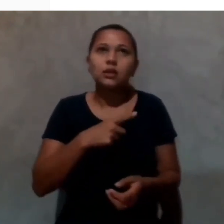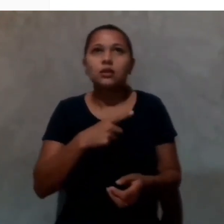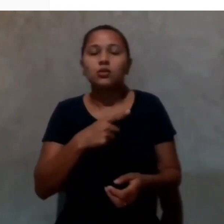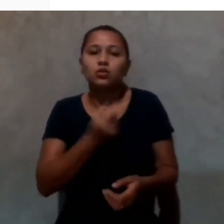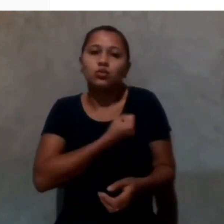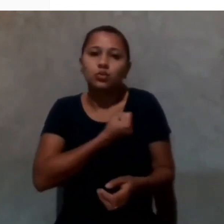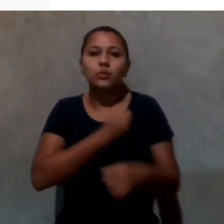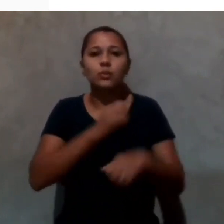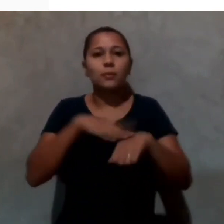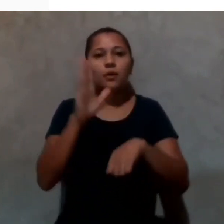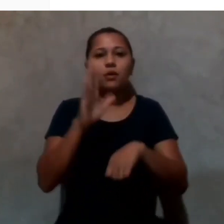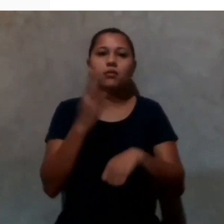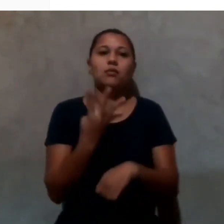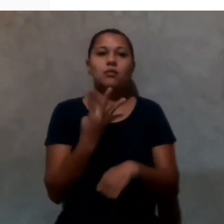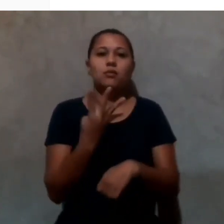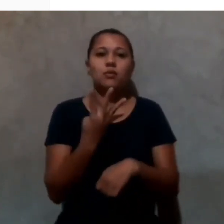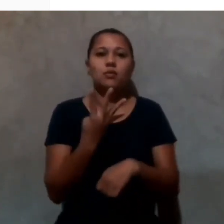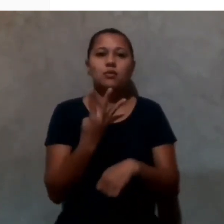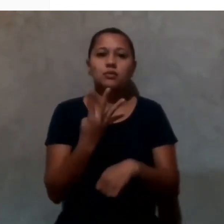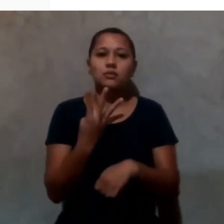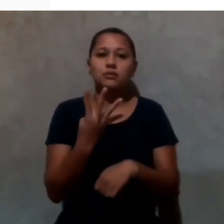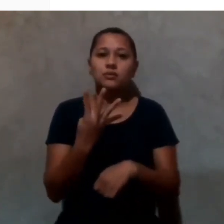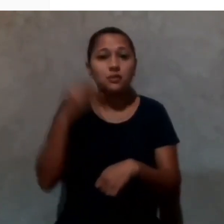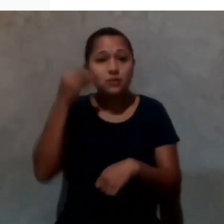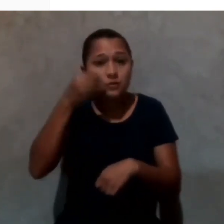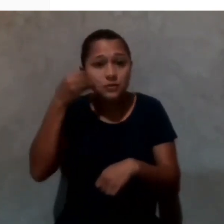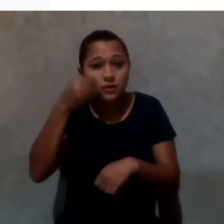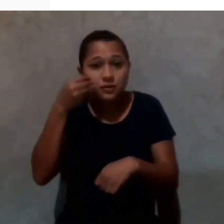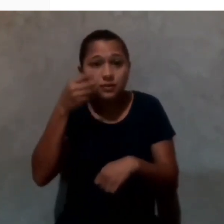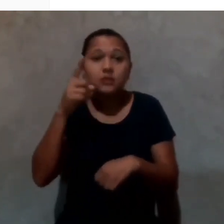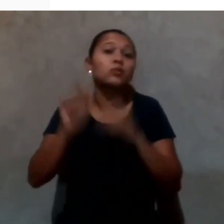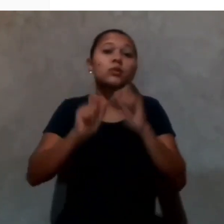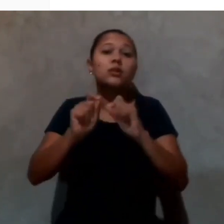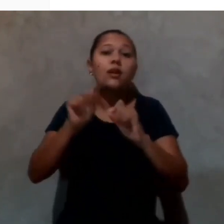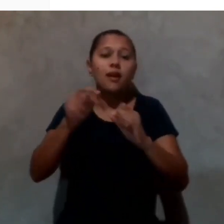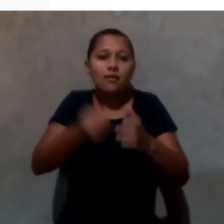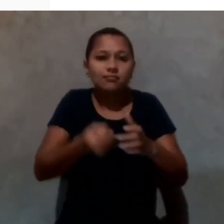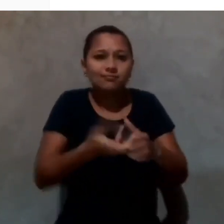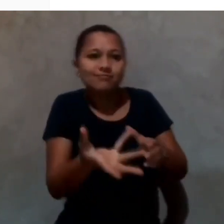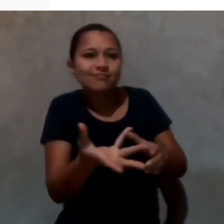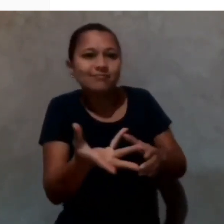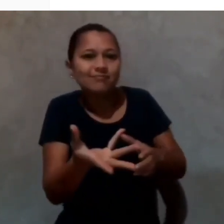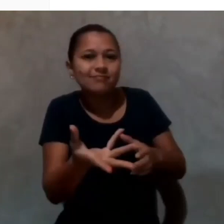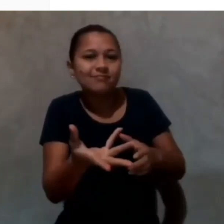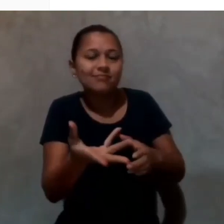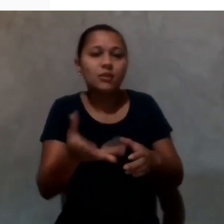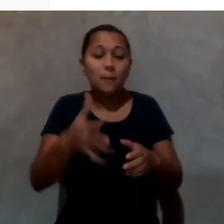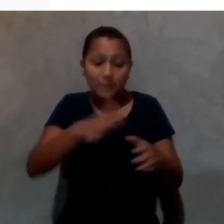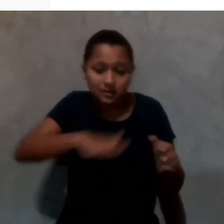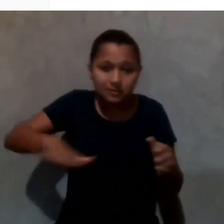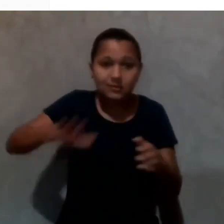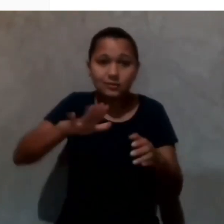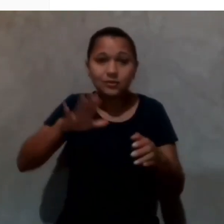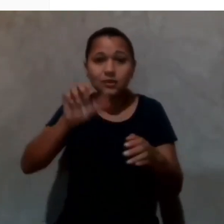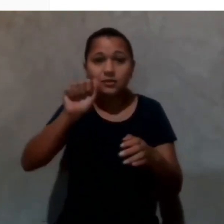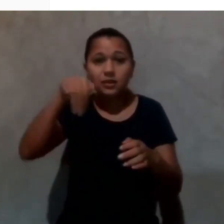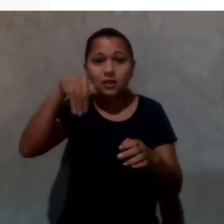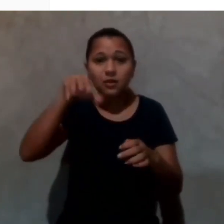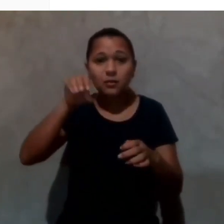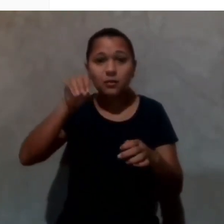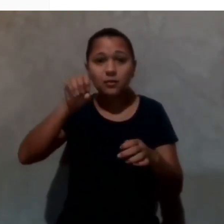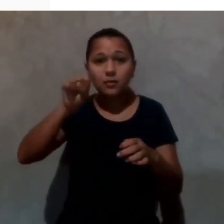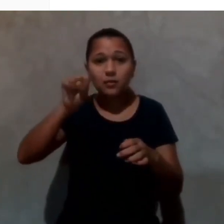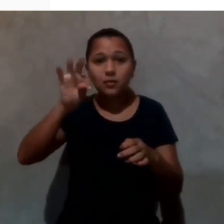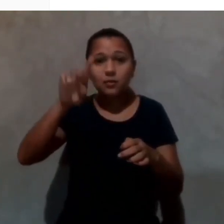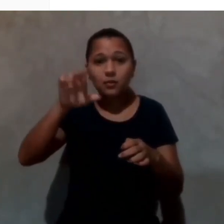o evento? O evento é a obtenção de um número maior do que 4. Então, o conjunto que